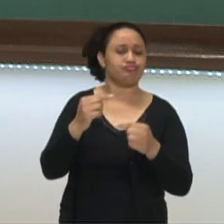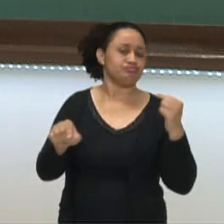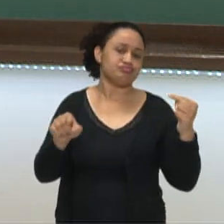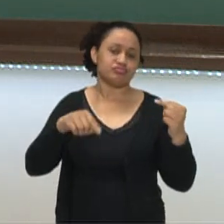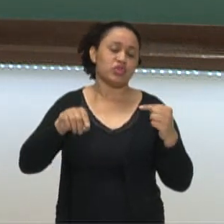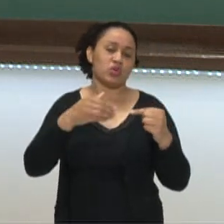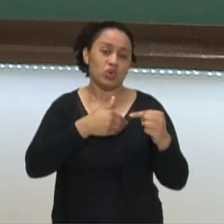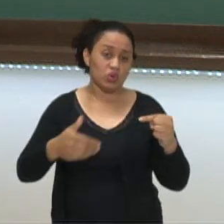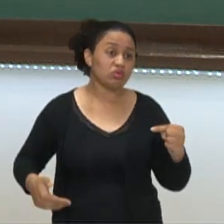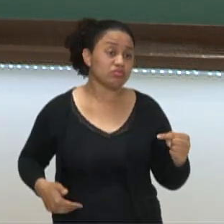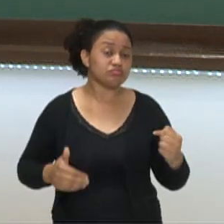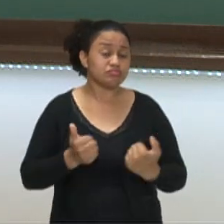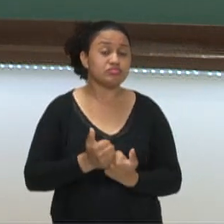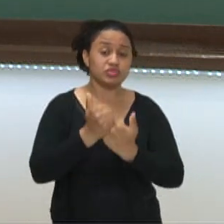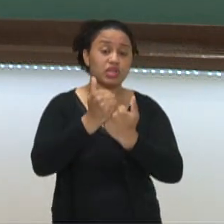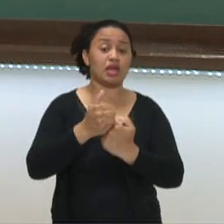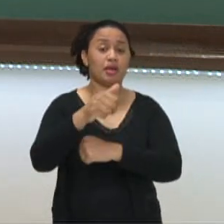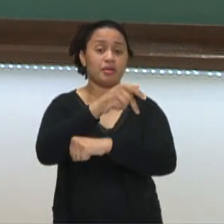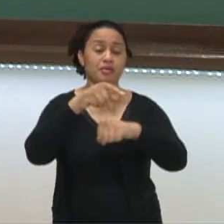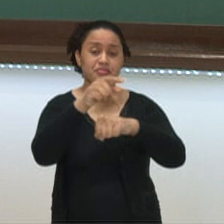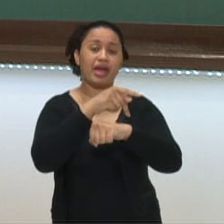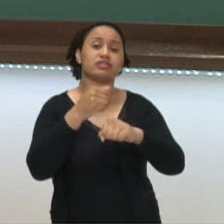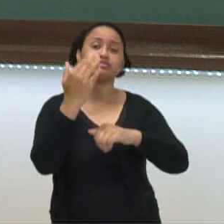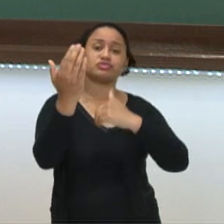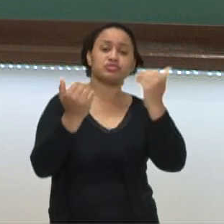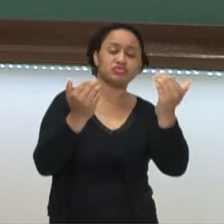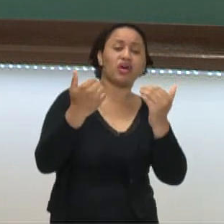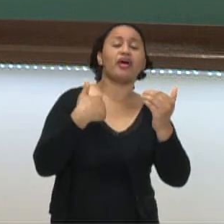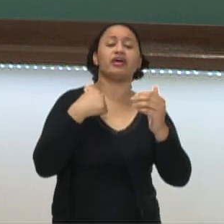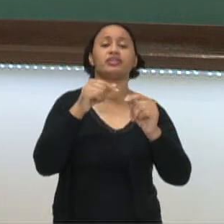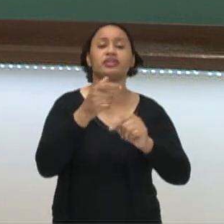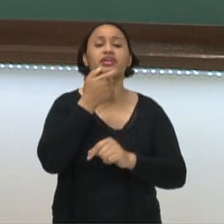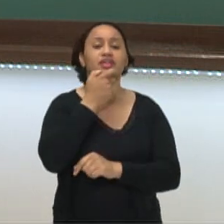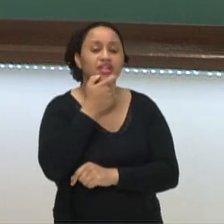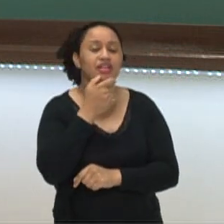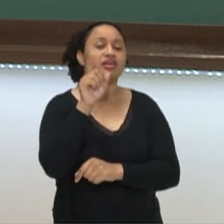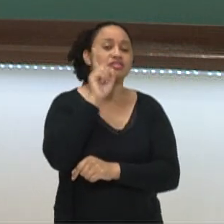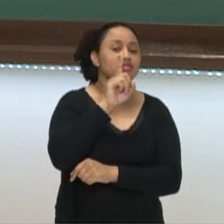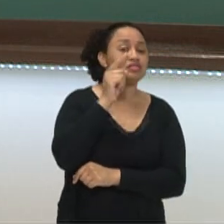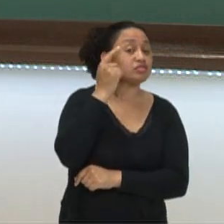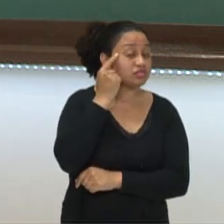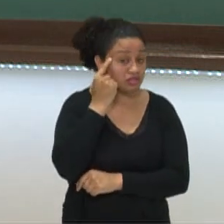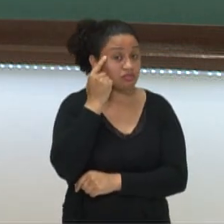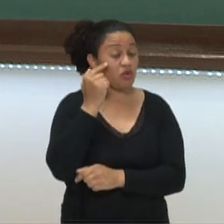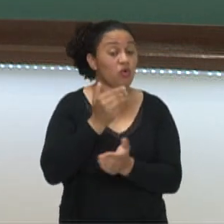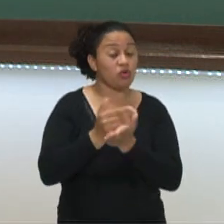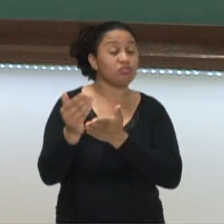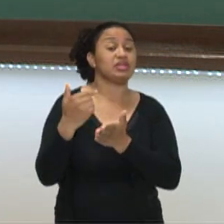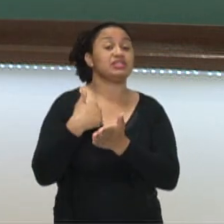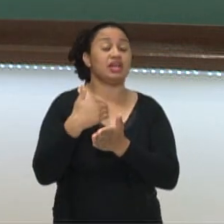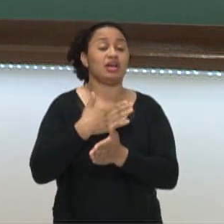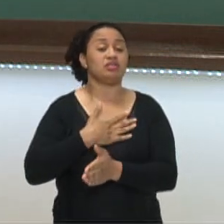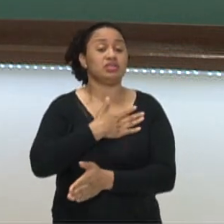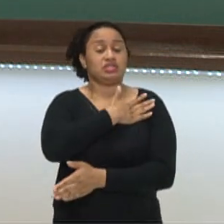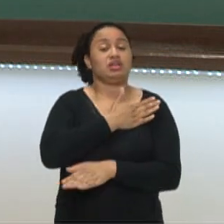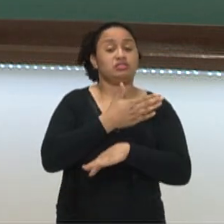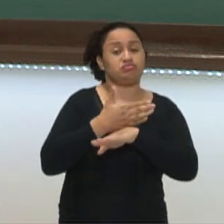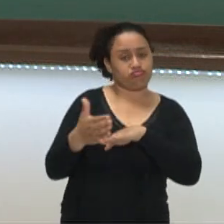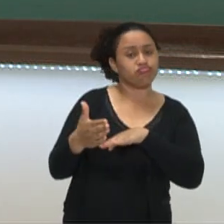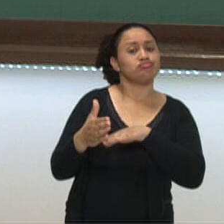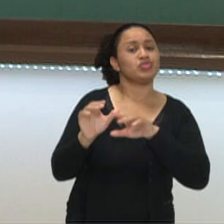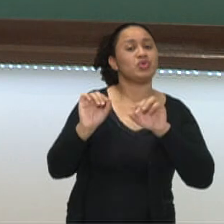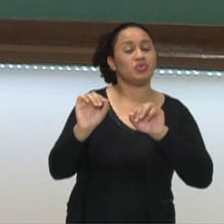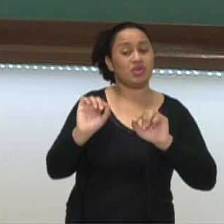e, apoiados por países estrangeiros como Inglaterra, Estados Unidos e Japão, formaram o chamado Exército Branco